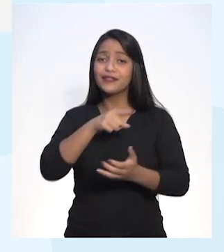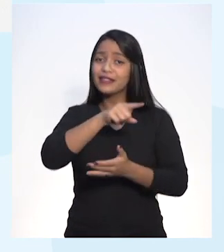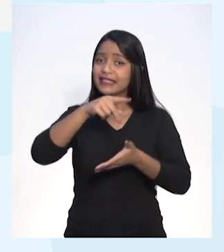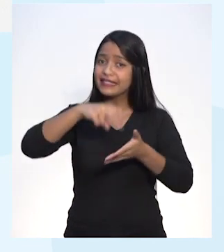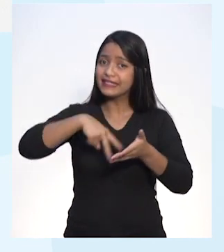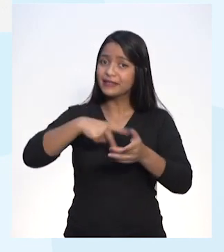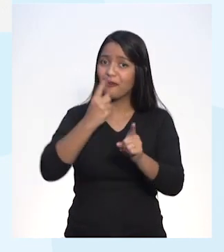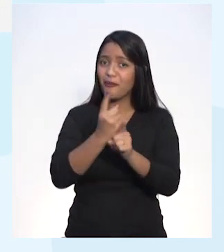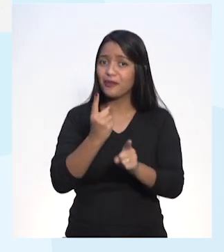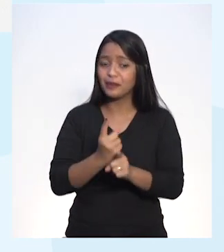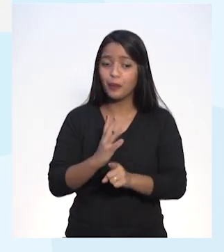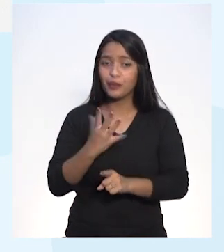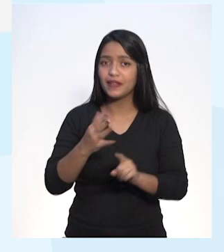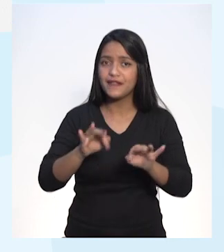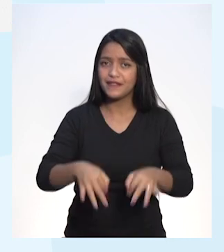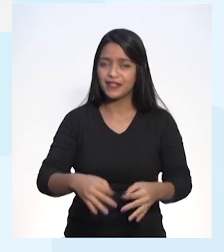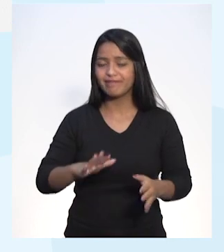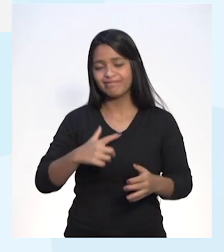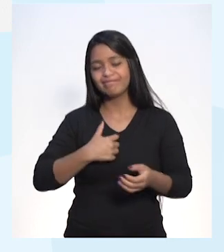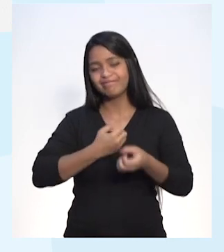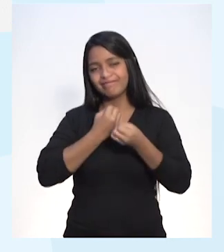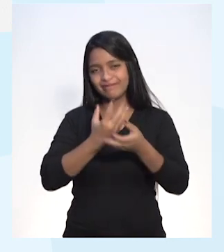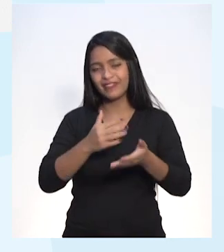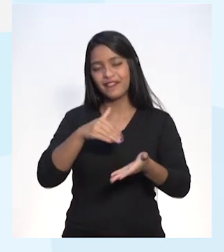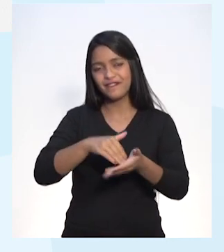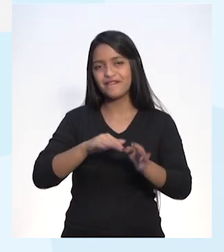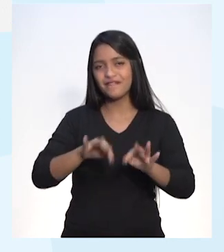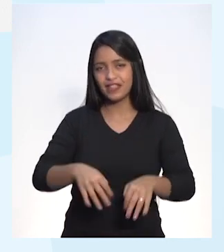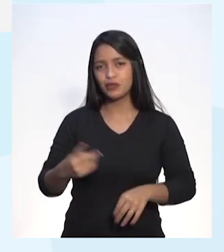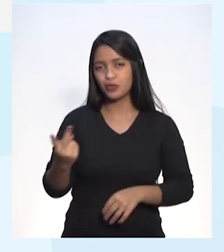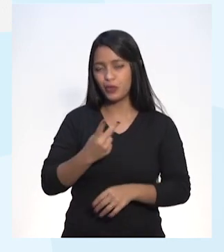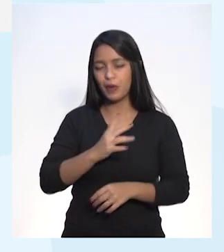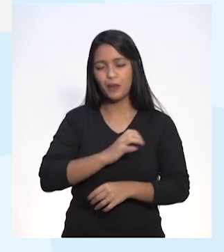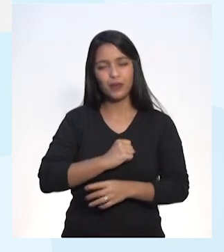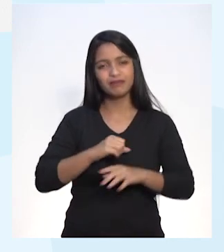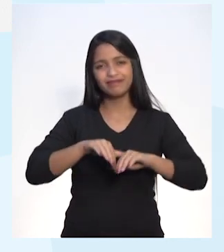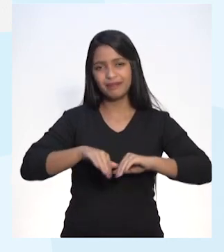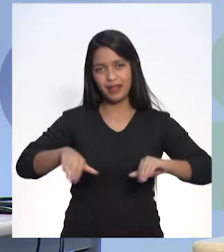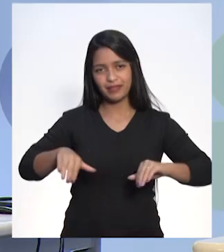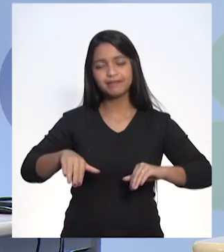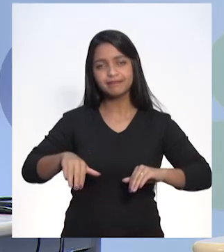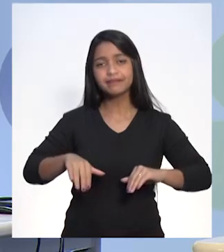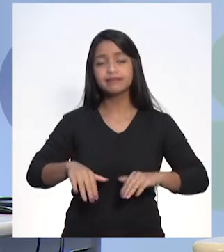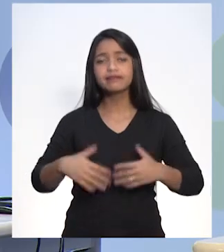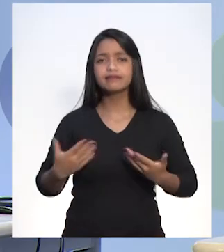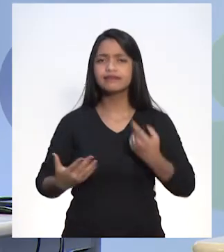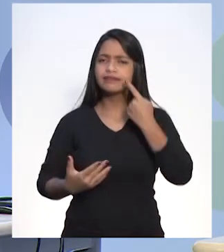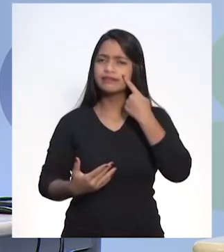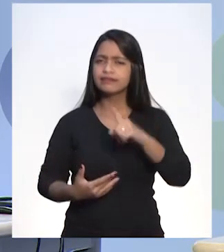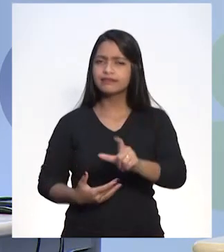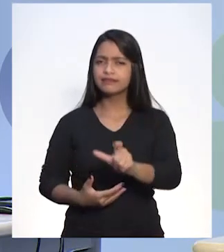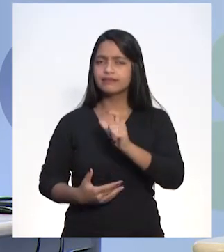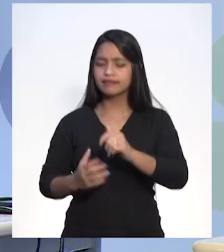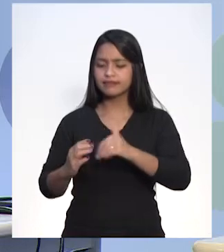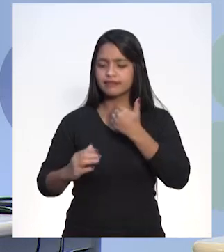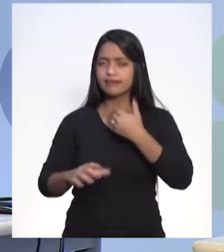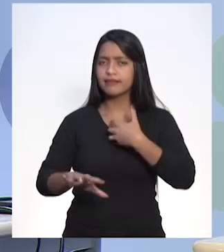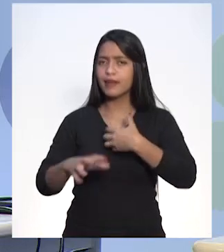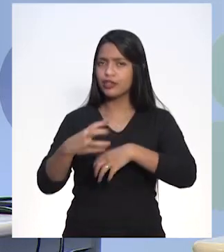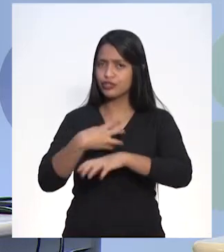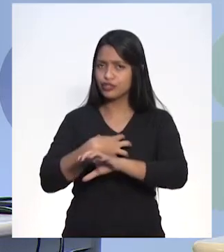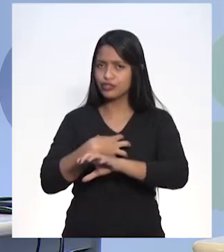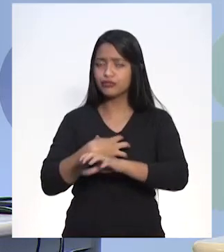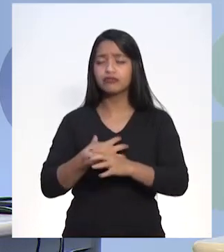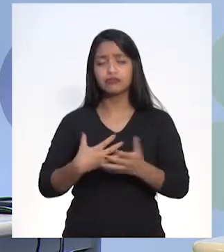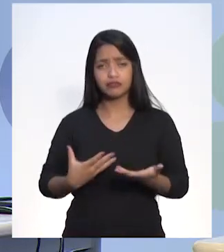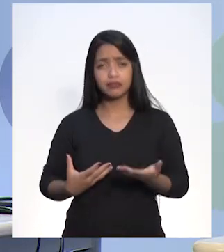Pro Ana Mirella, toda forma de amar vale a pena. Obrigada, gente. É bem por aí mesmo. Então é o seguinte, tanto o